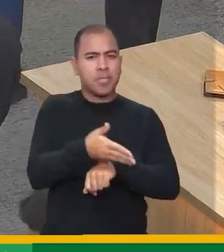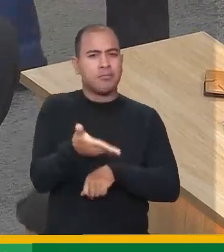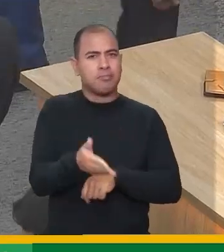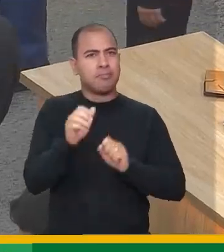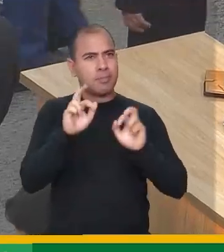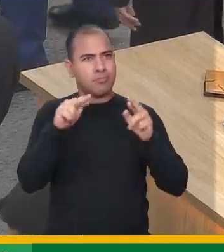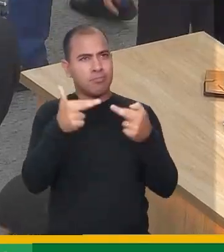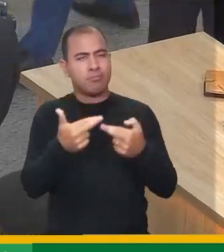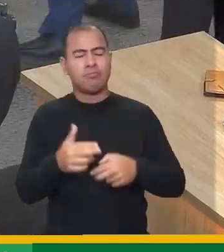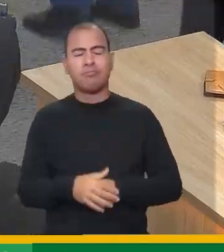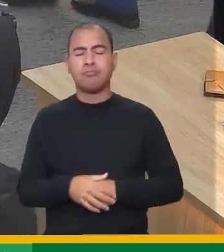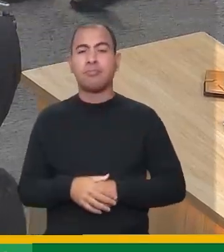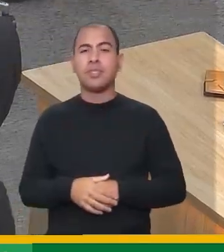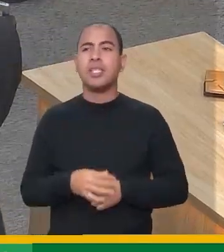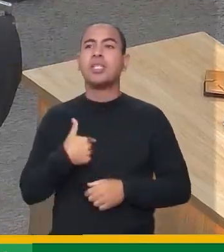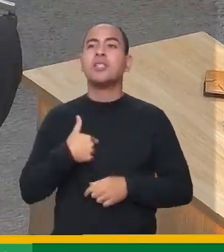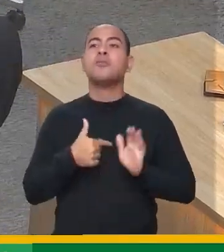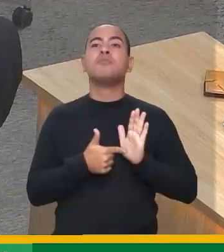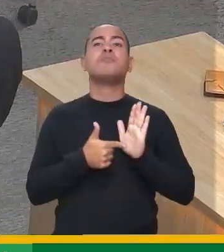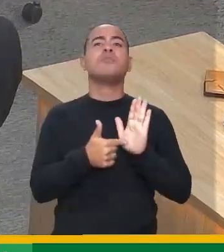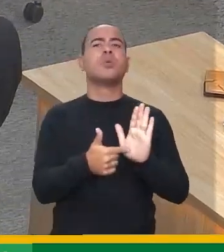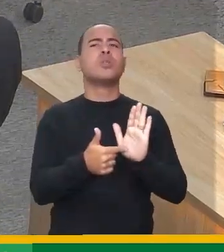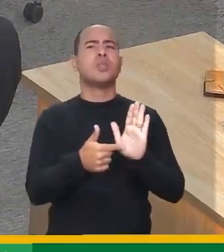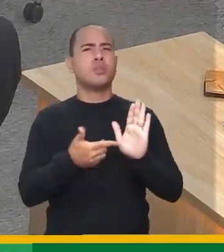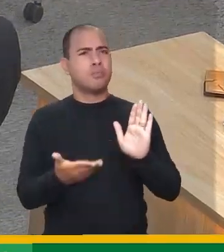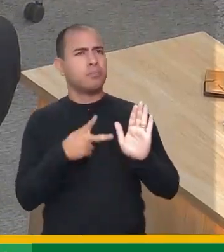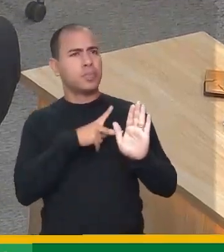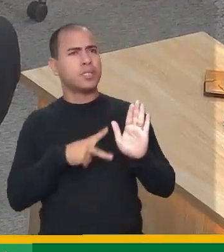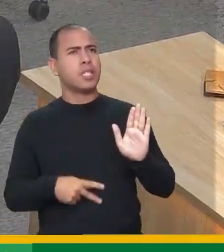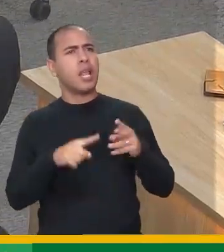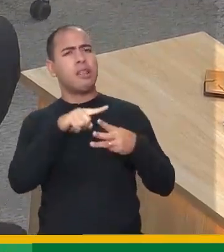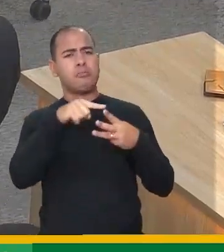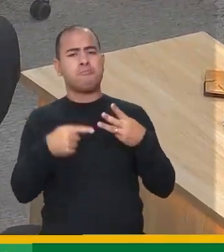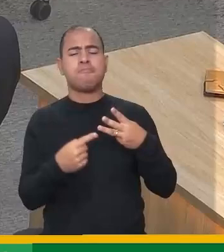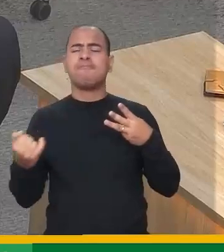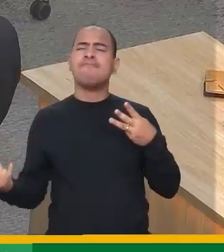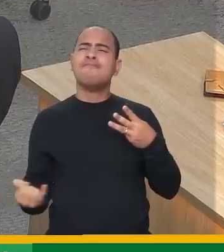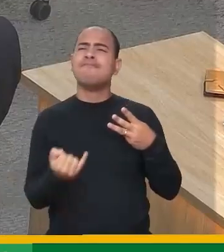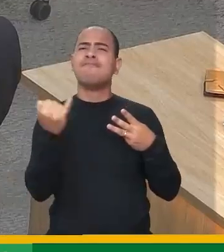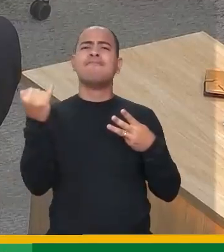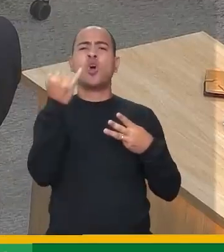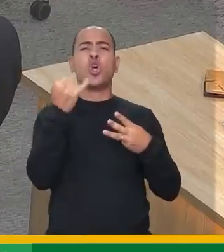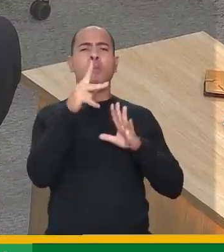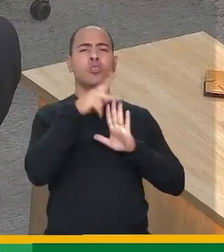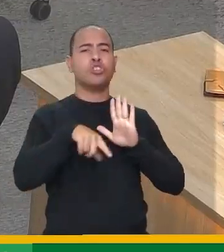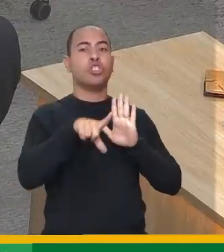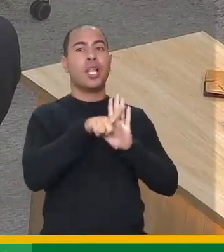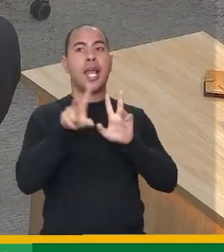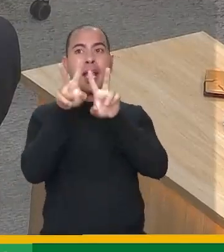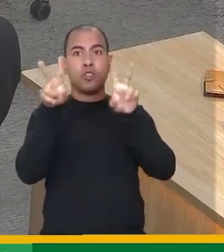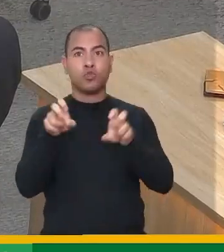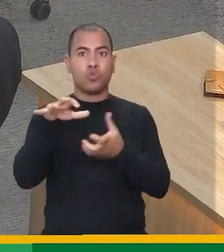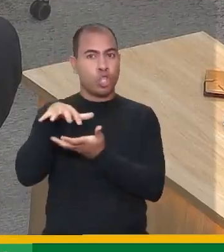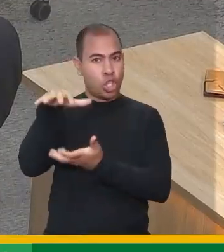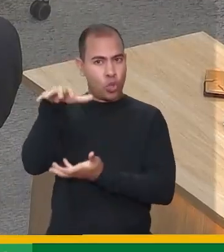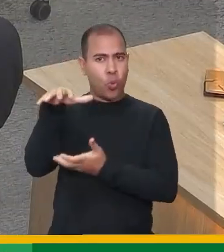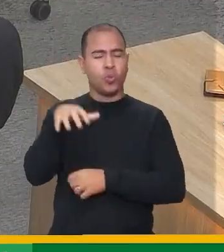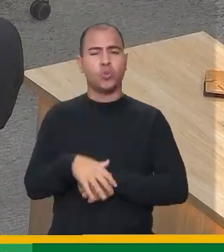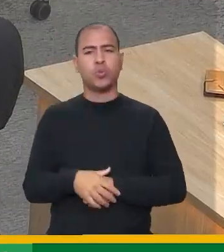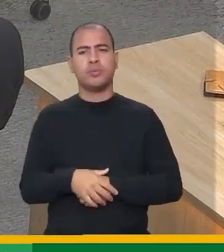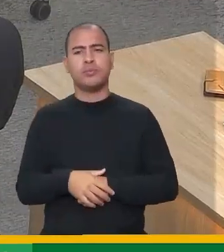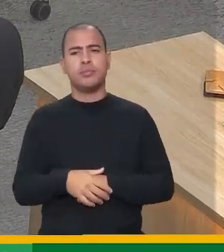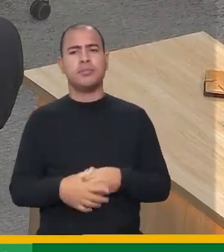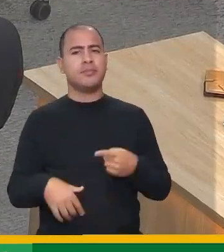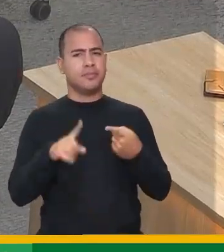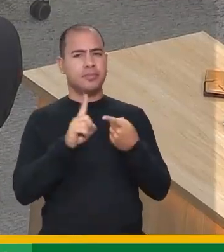de Lima do PT encaminhou o projeto de lei que tratam de questões relacionadas a idosos uma dela é incentiva a